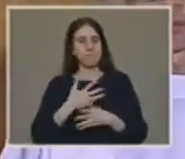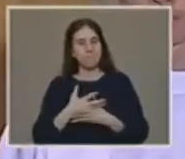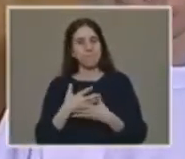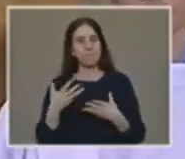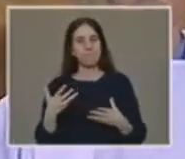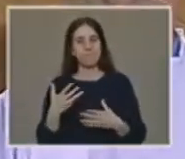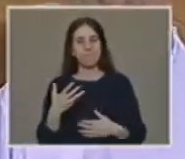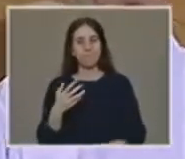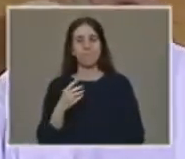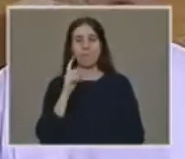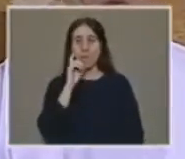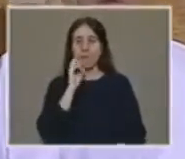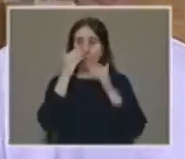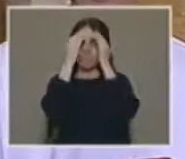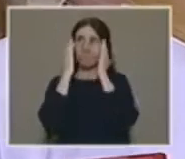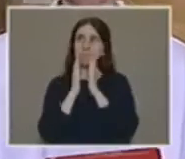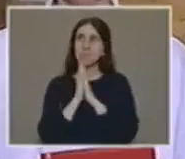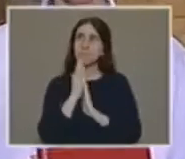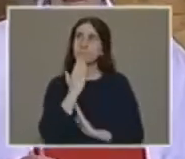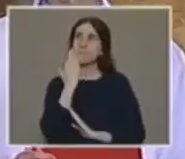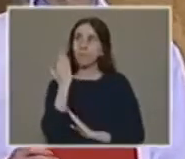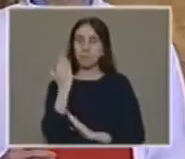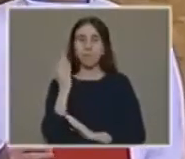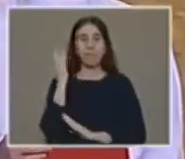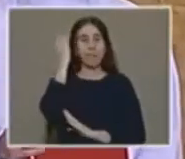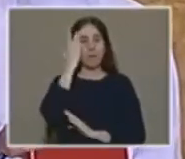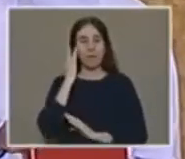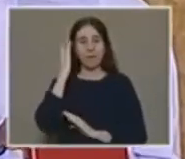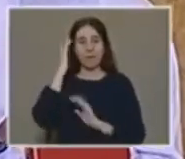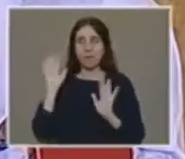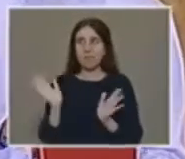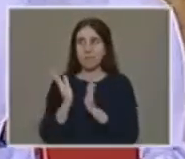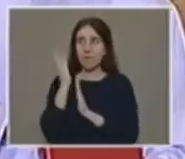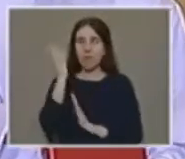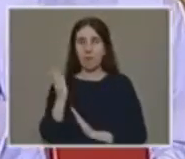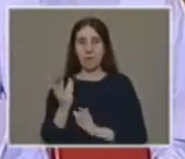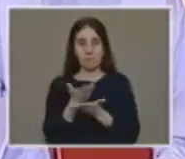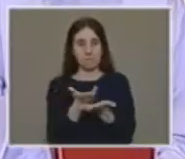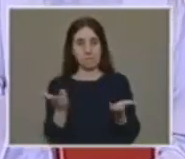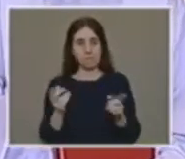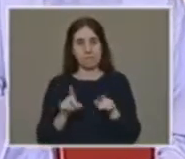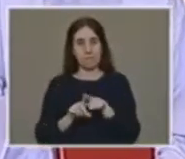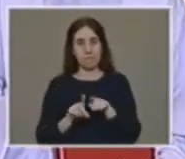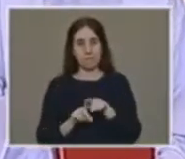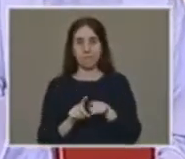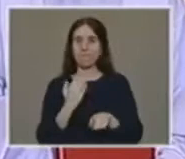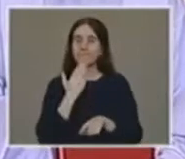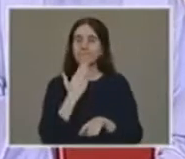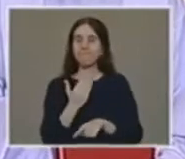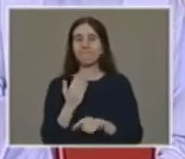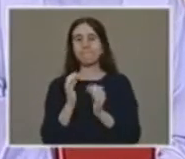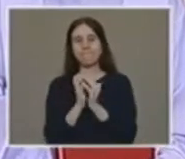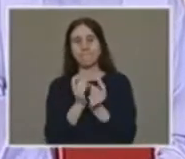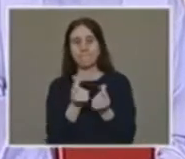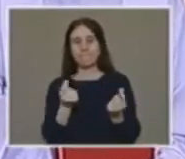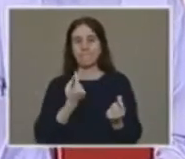culpa. Peço à Virgem Maria, aos anjos e aos santos, e a vós, irmãos, que rogueis por mim a